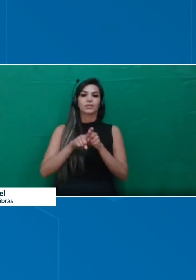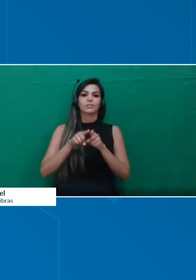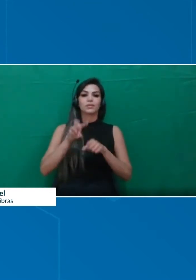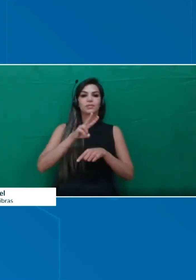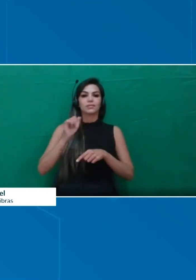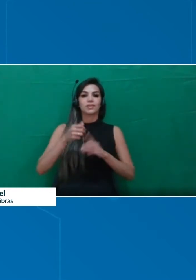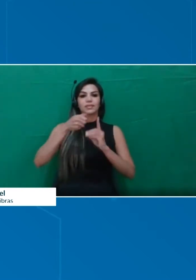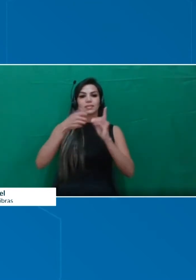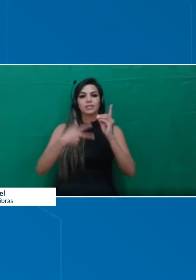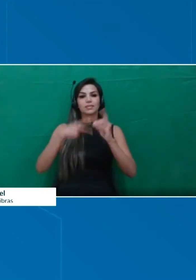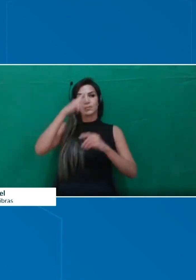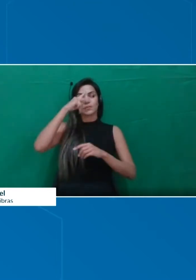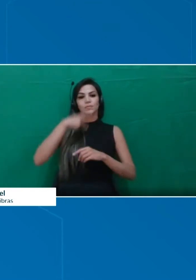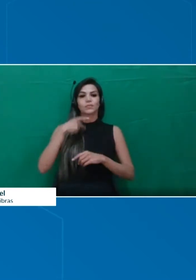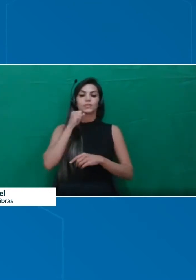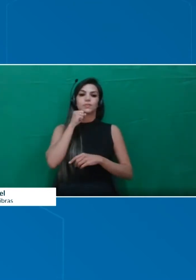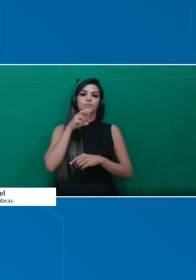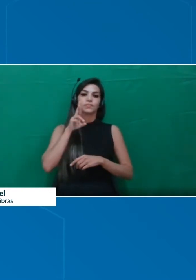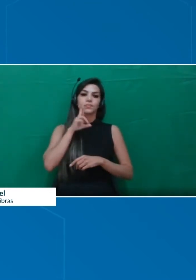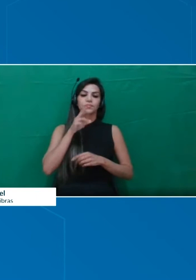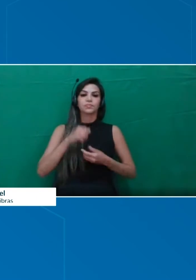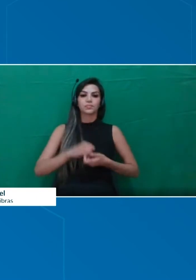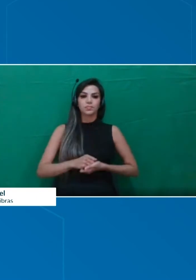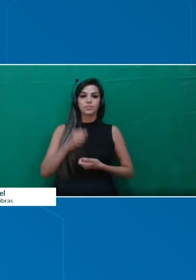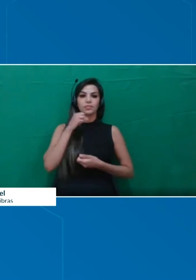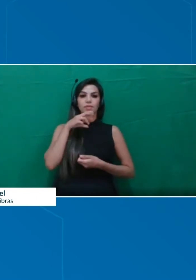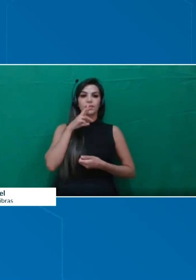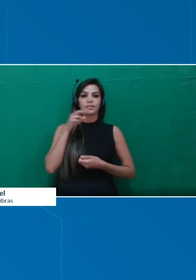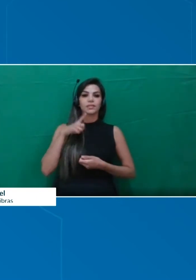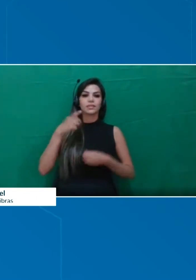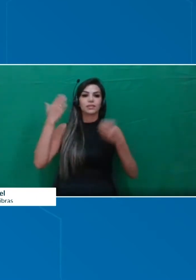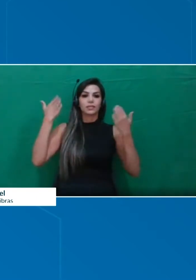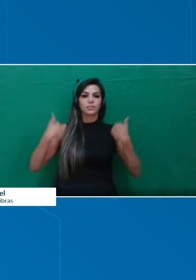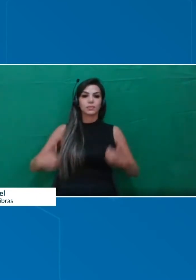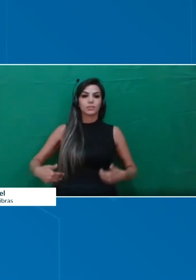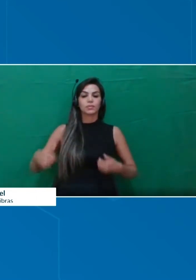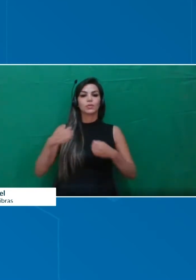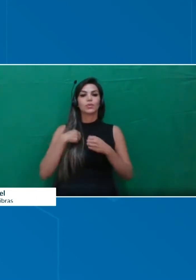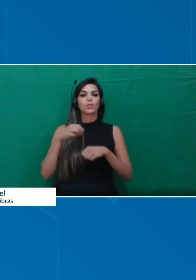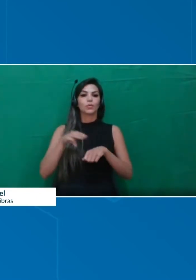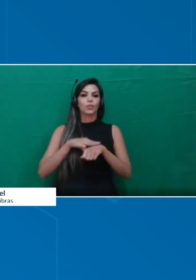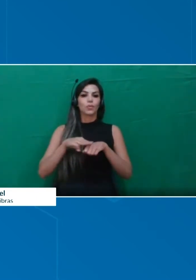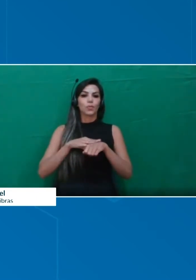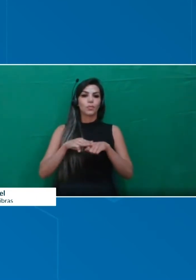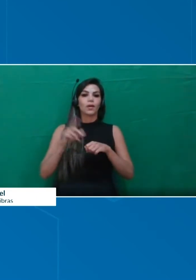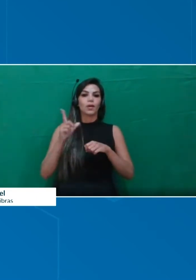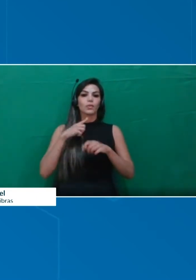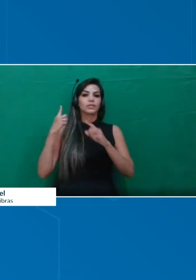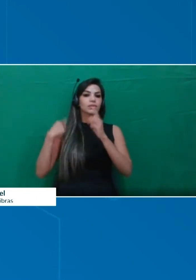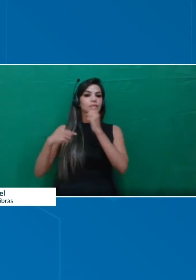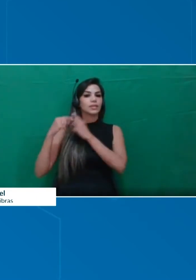a autodescrição da Sara Raquel. A Sara tem os cabelos longos, castanhos, com mechas